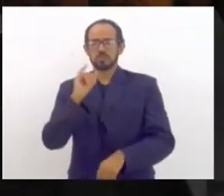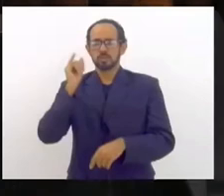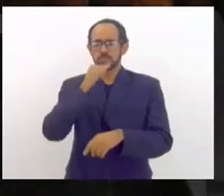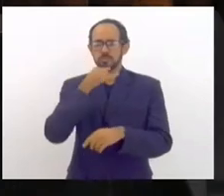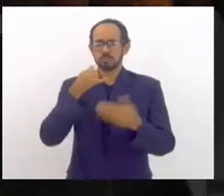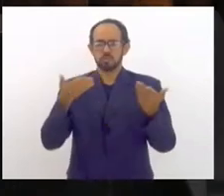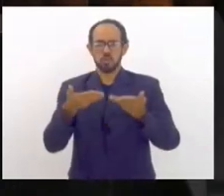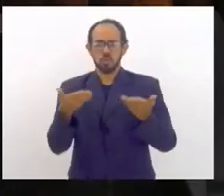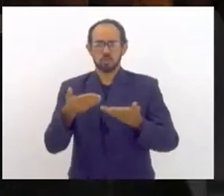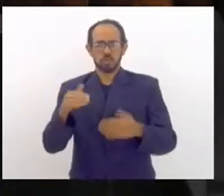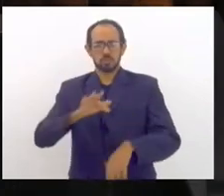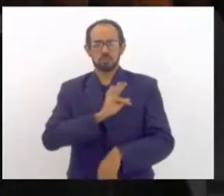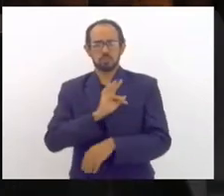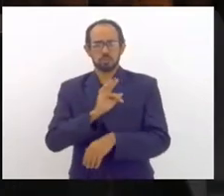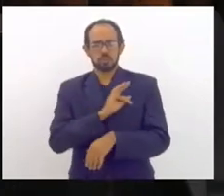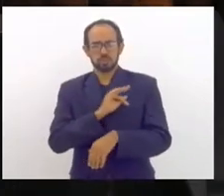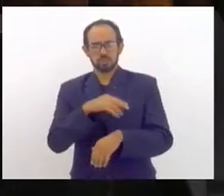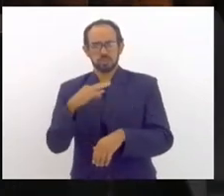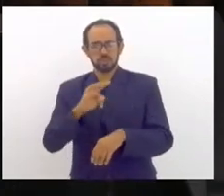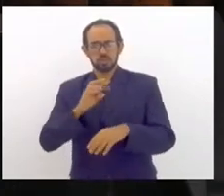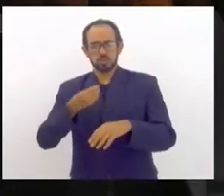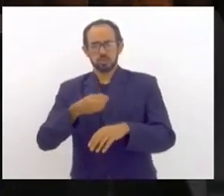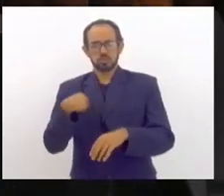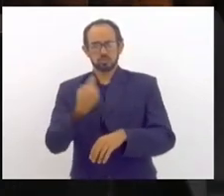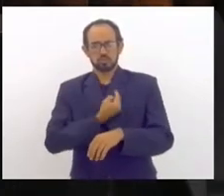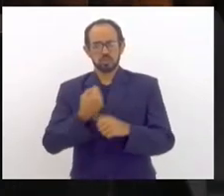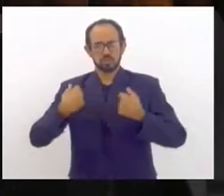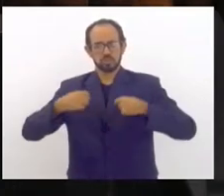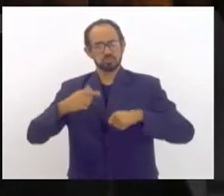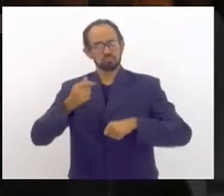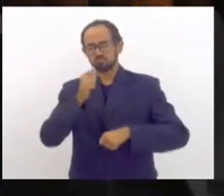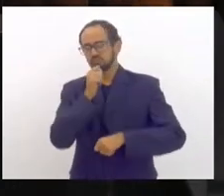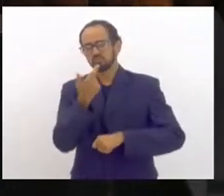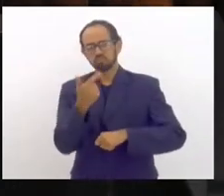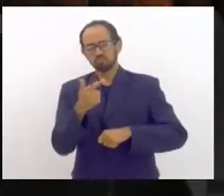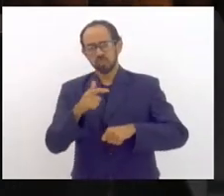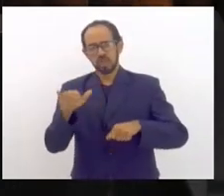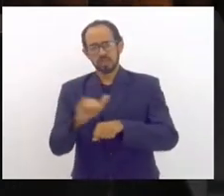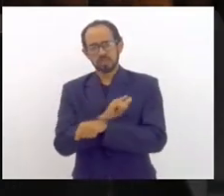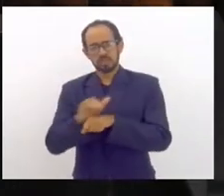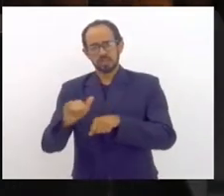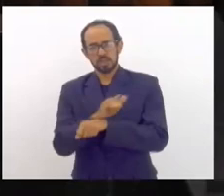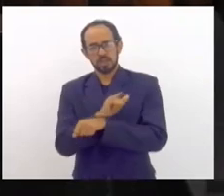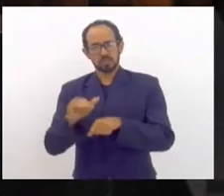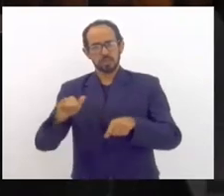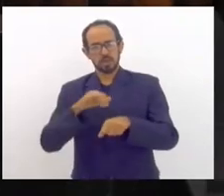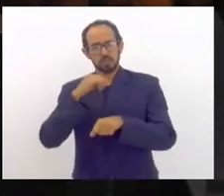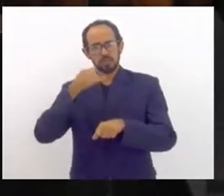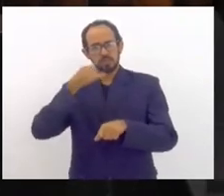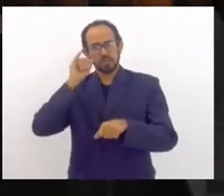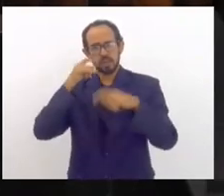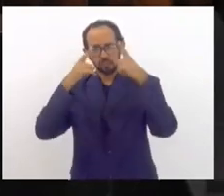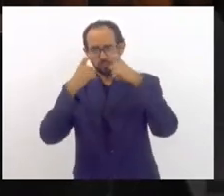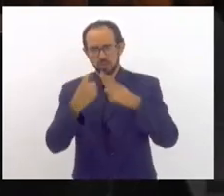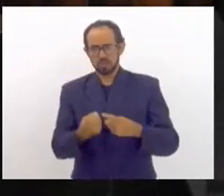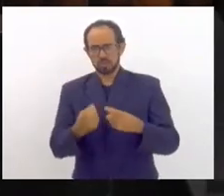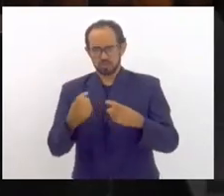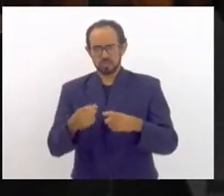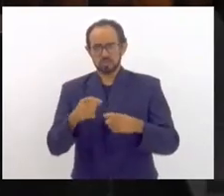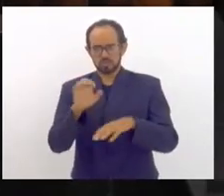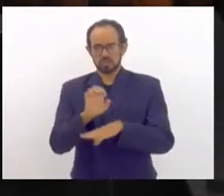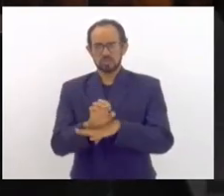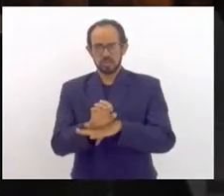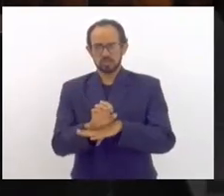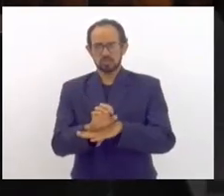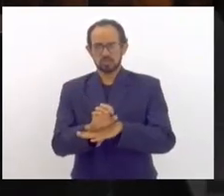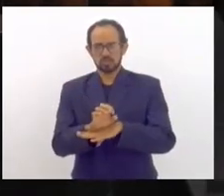Polícia Militar, a Polícia Civil, as nossas forças de segurança não provêm de meios adequados para combater a forma como está a violência no nosso Estado.